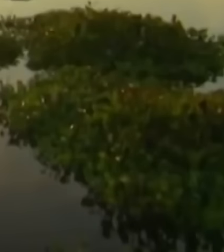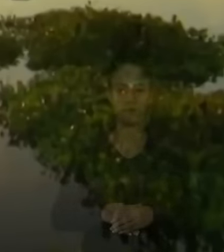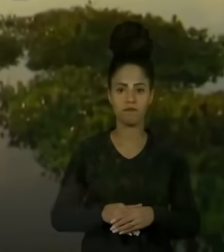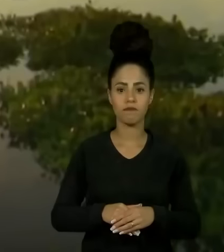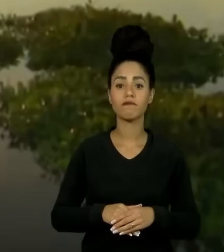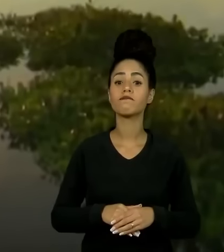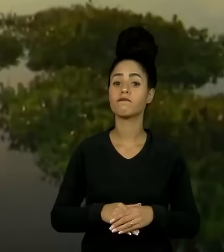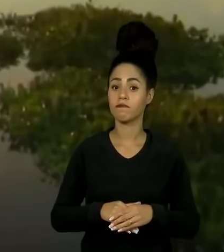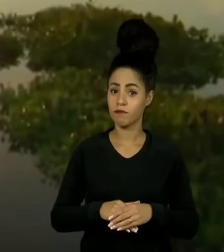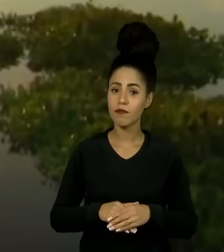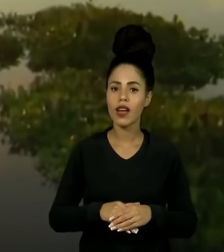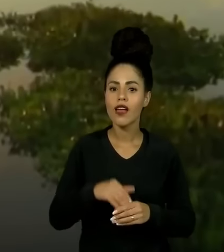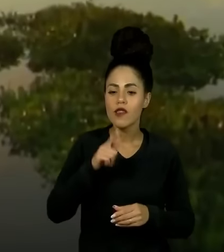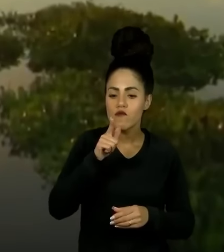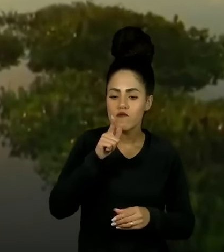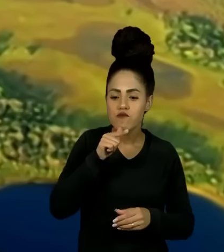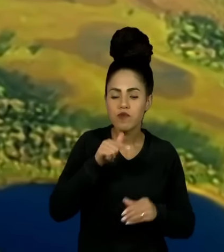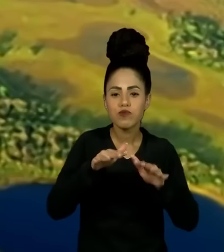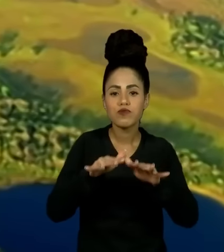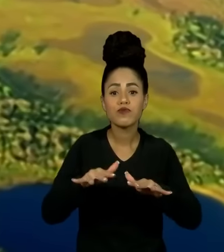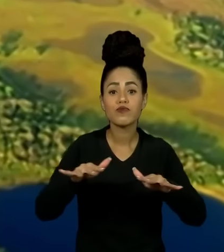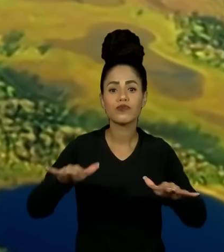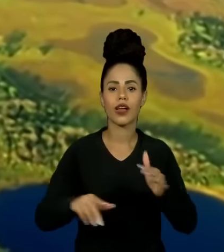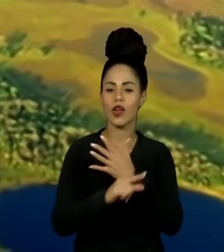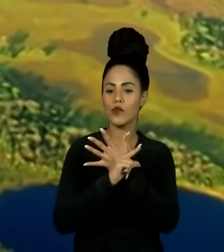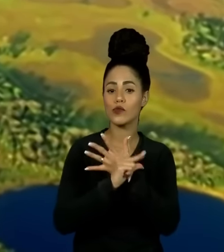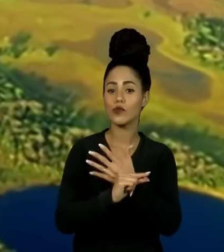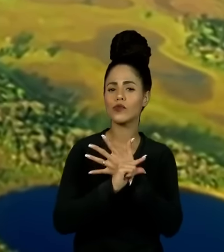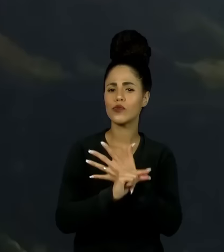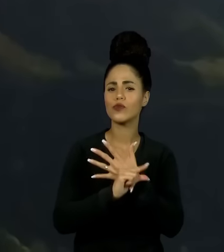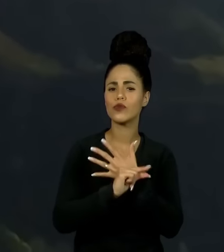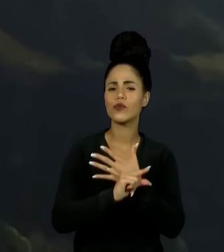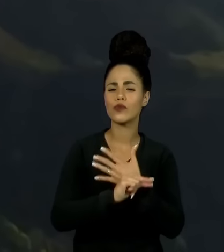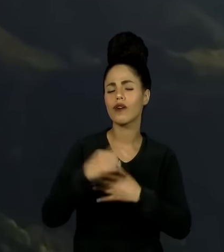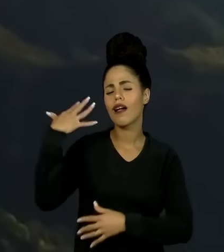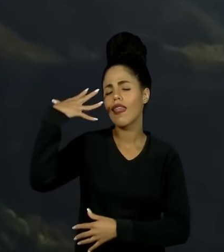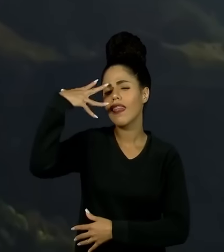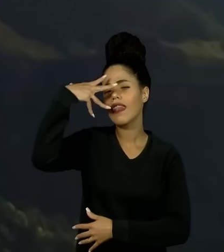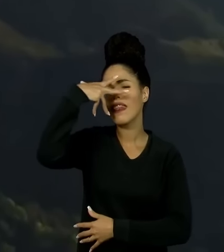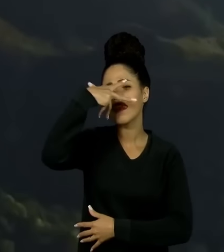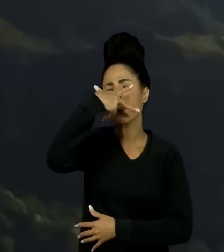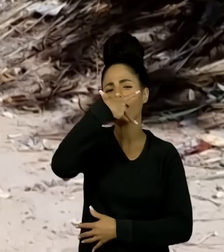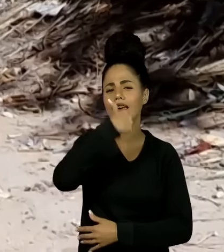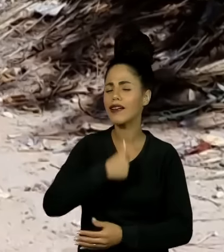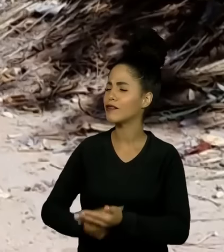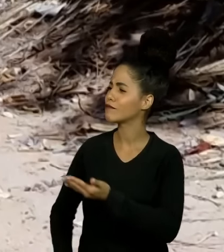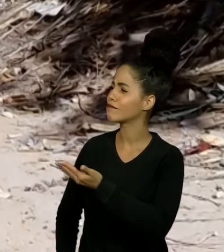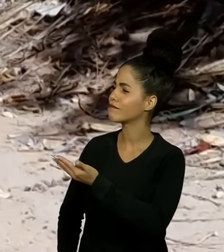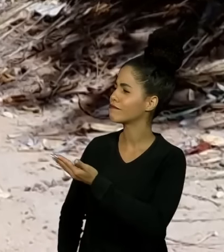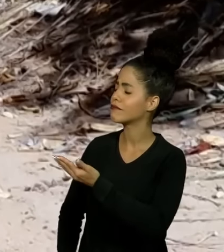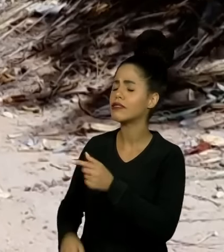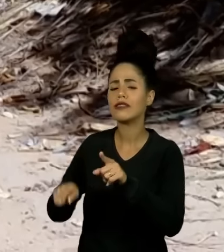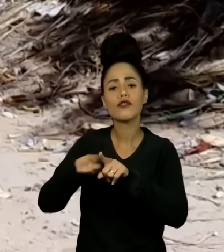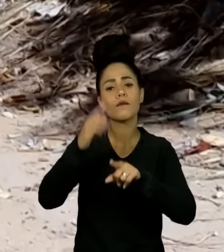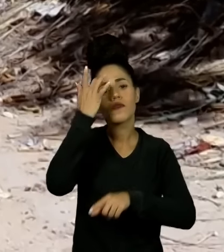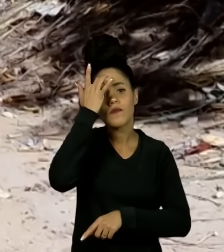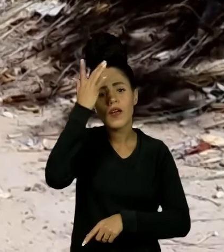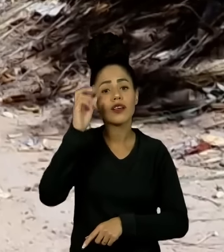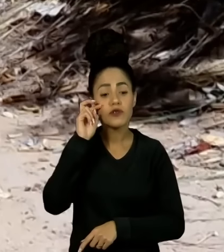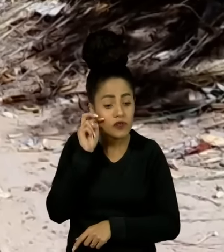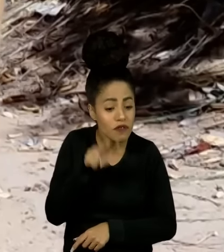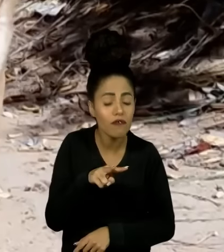Maior planície alagável do mundo, o Pantanal é conhecido pela beleza das paisagens e pela facilidade de